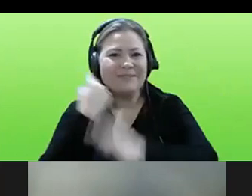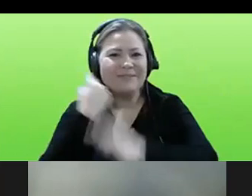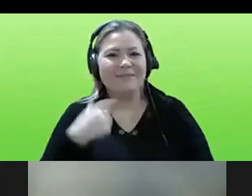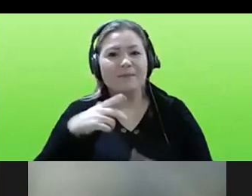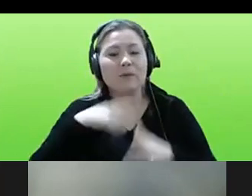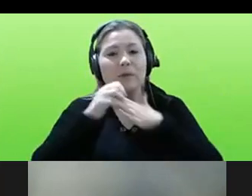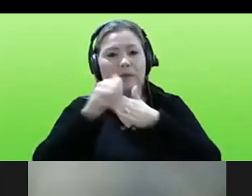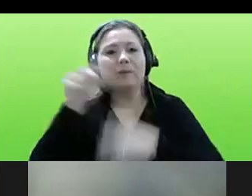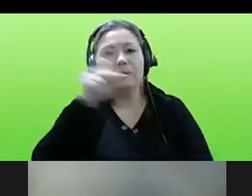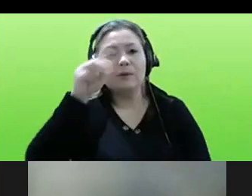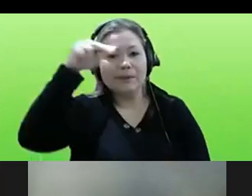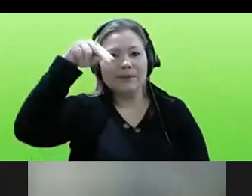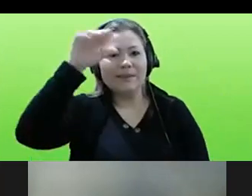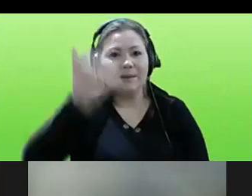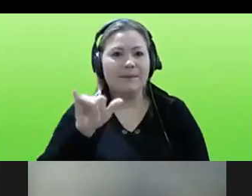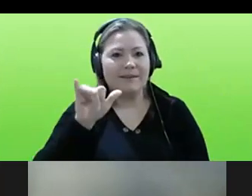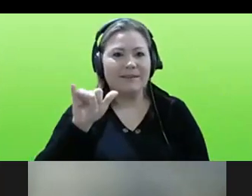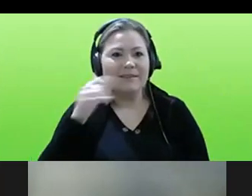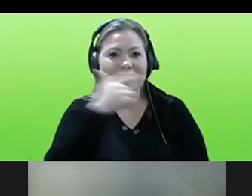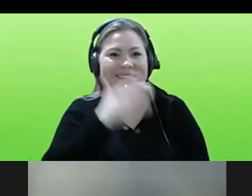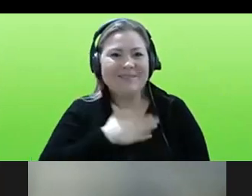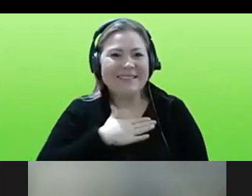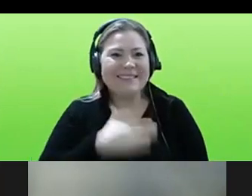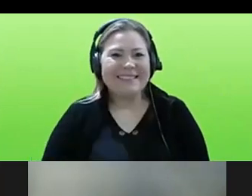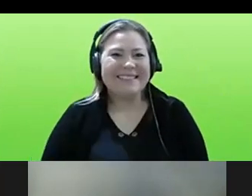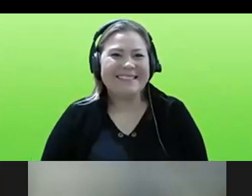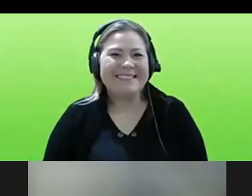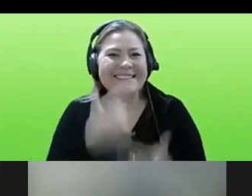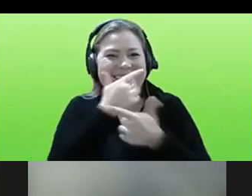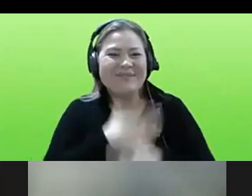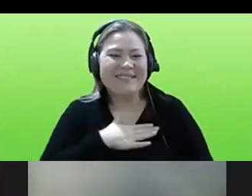Itamar, que tá rindo de mim agora. E